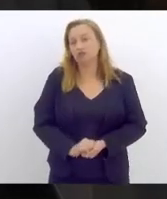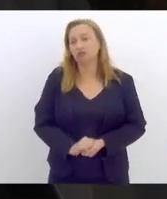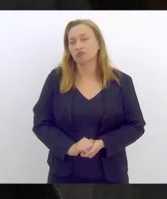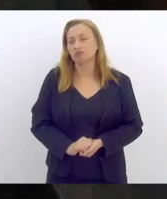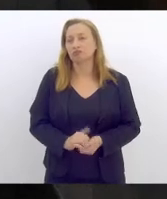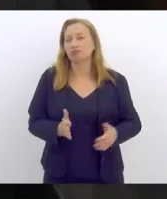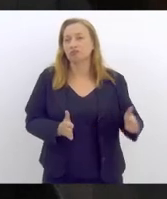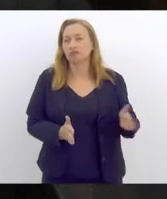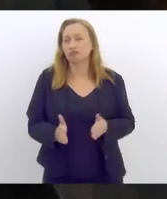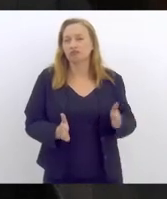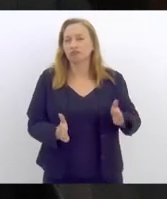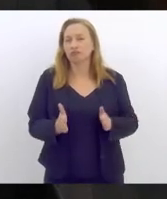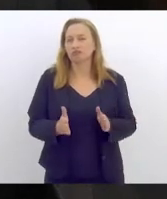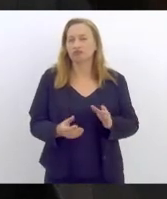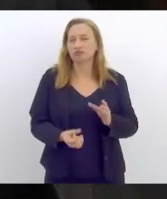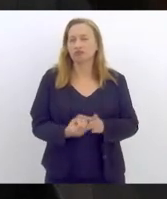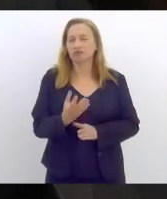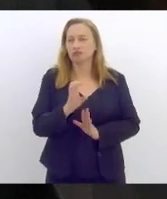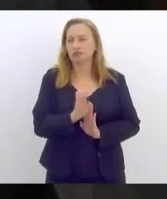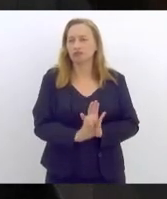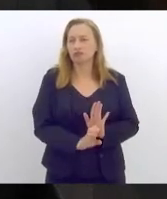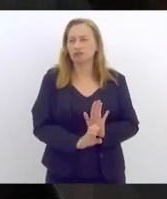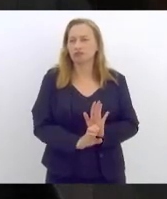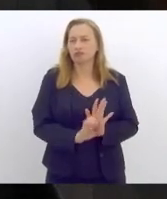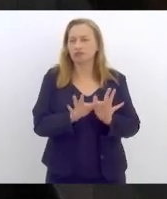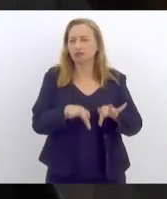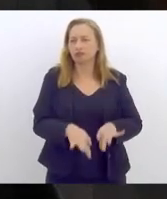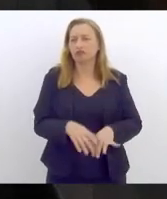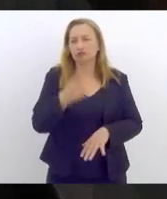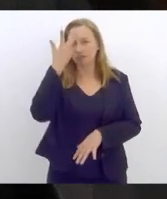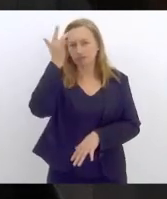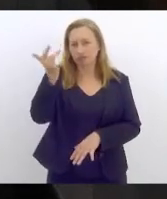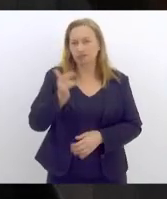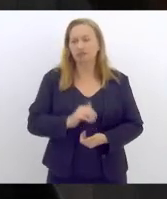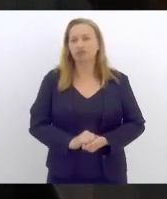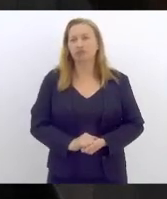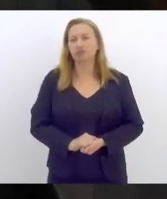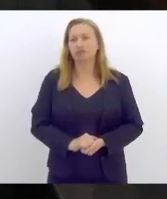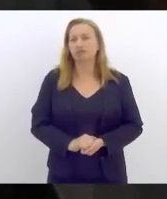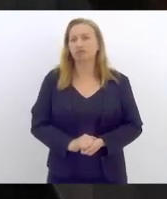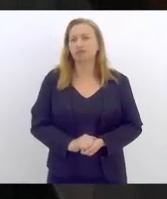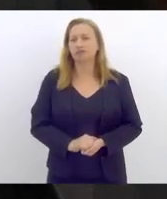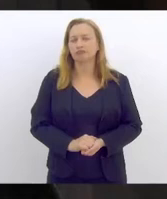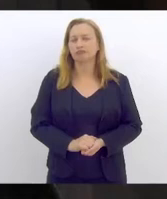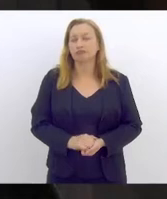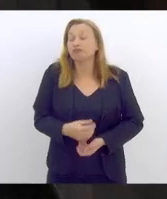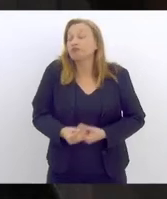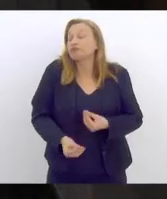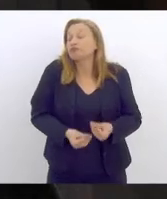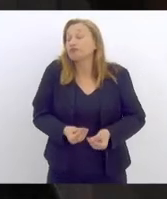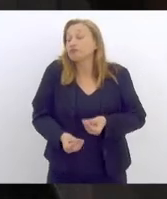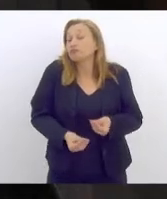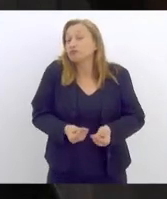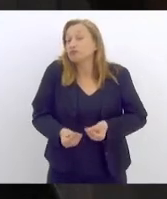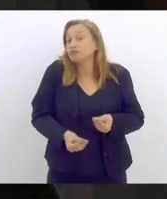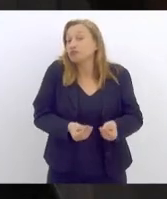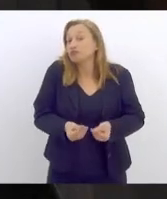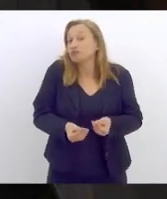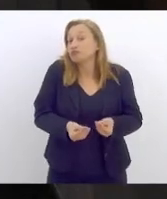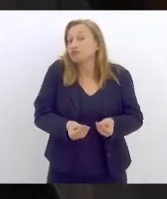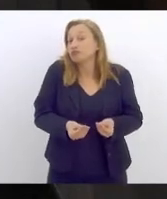prazo para emendas termina amanhã e como é que a gente